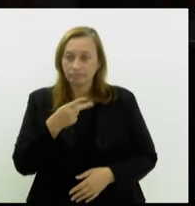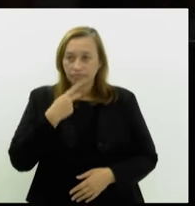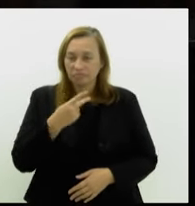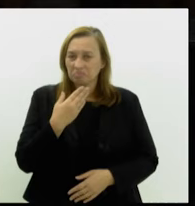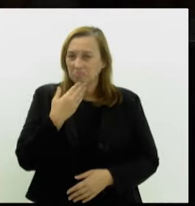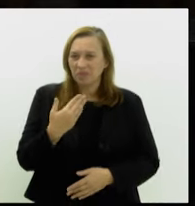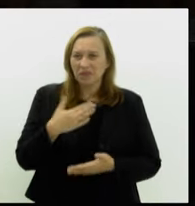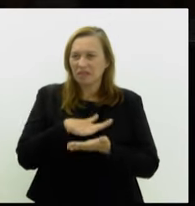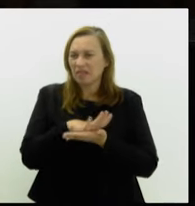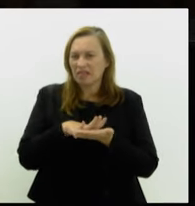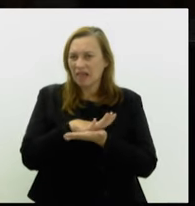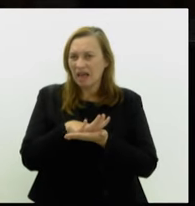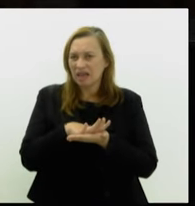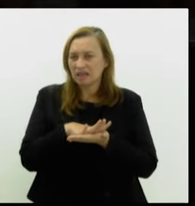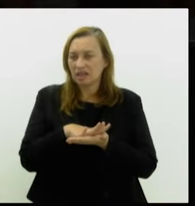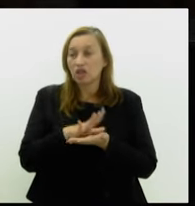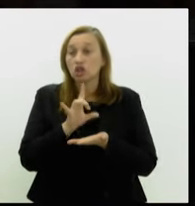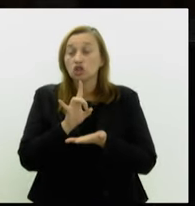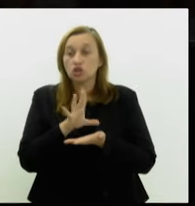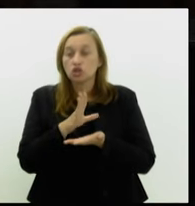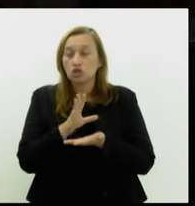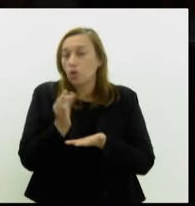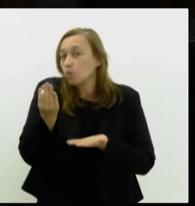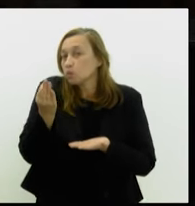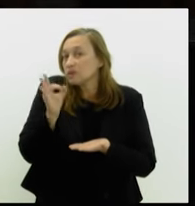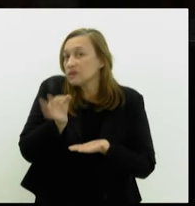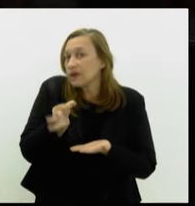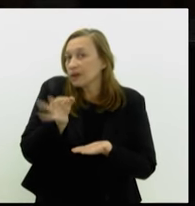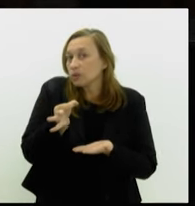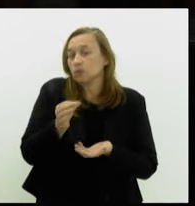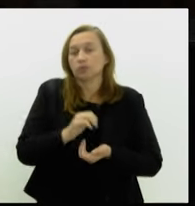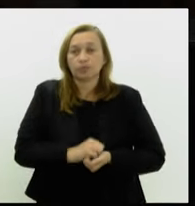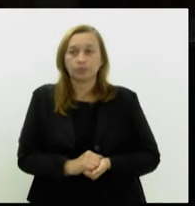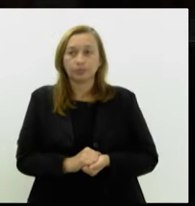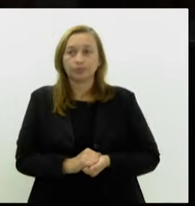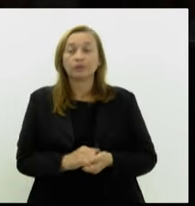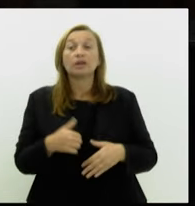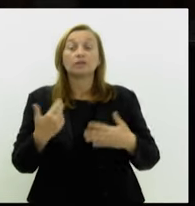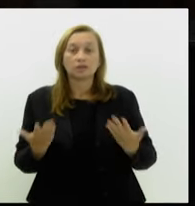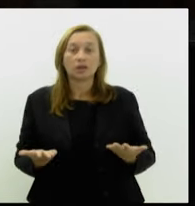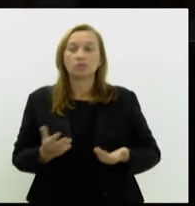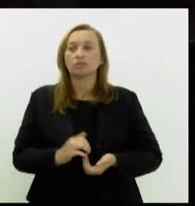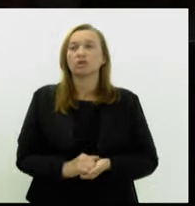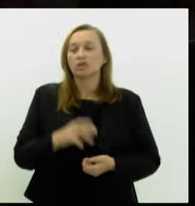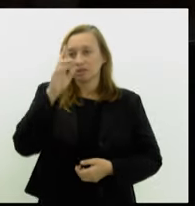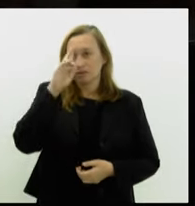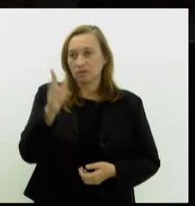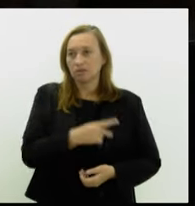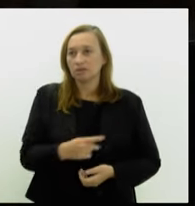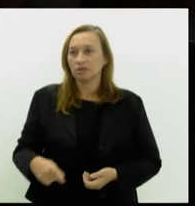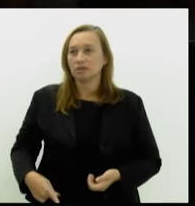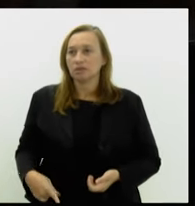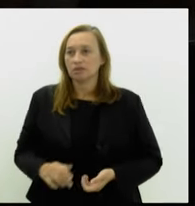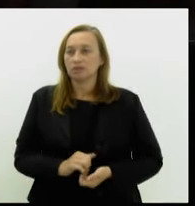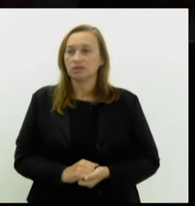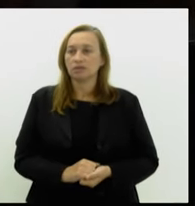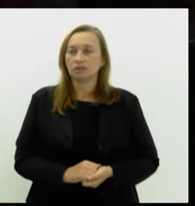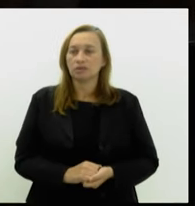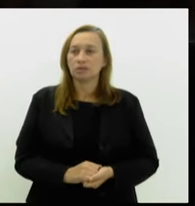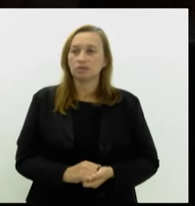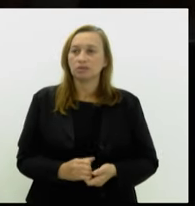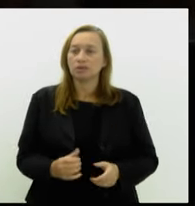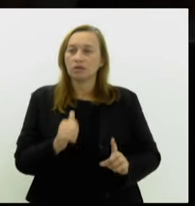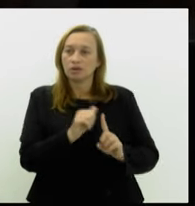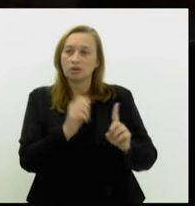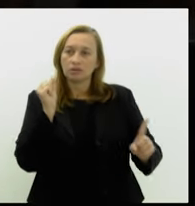pedindo nada demais, a gente está pedindo o óbvio, o óbvio. E aí, senhora presidenta, diante do feminicídio político